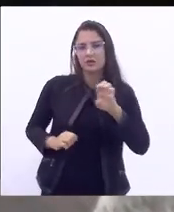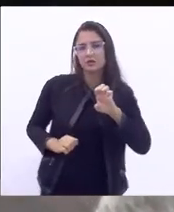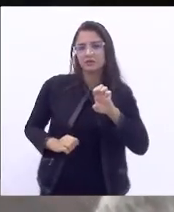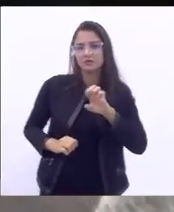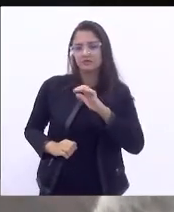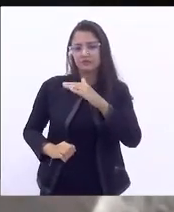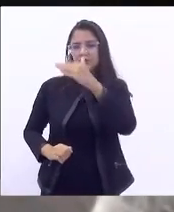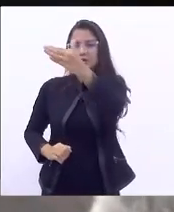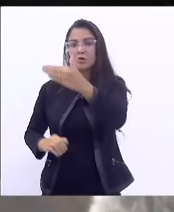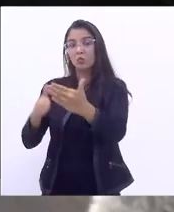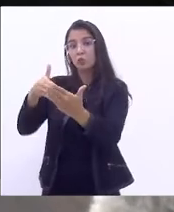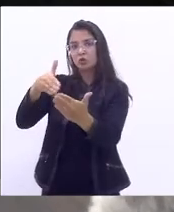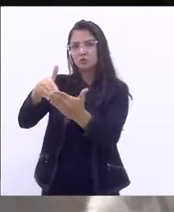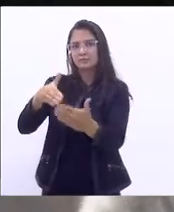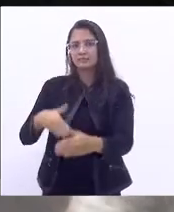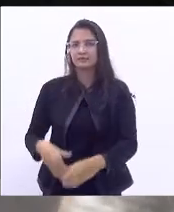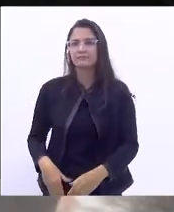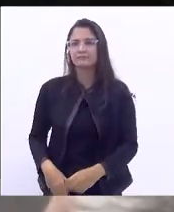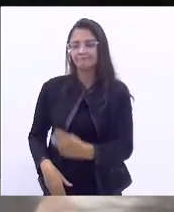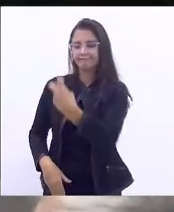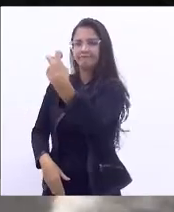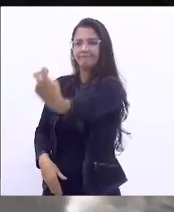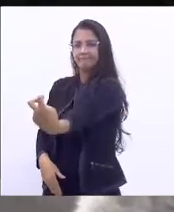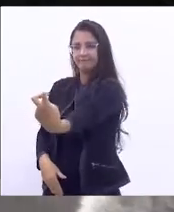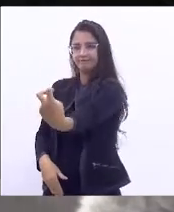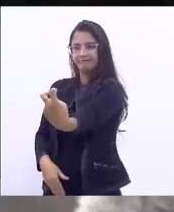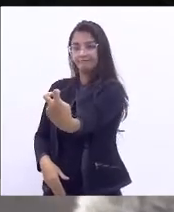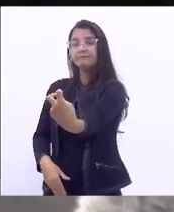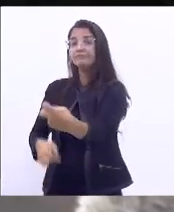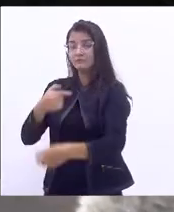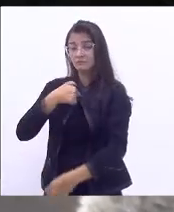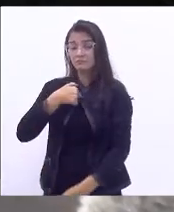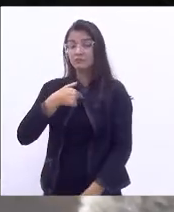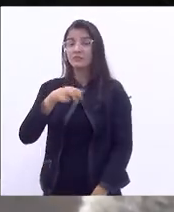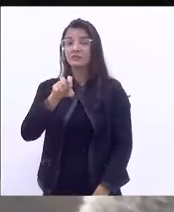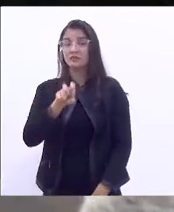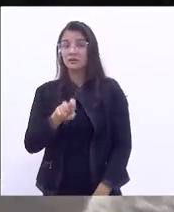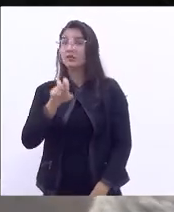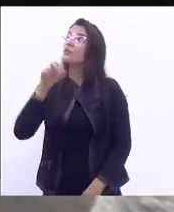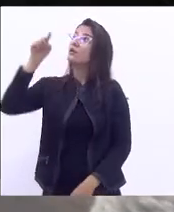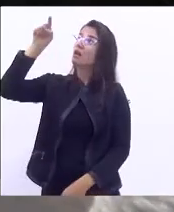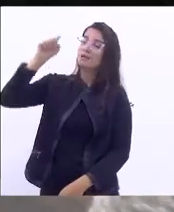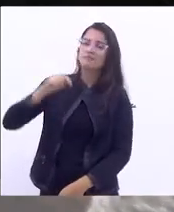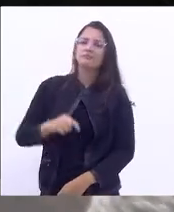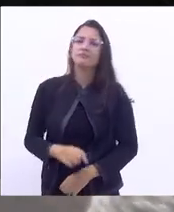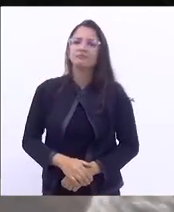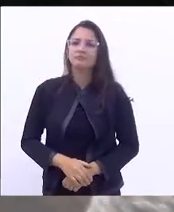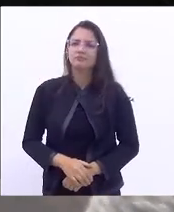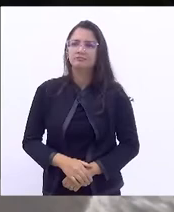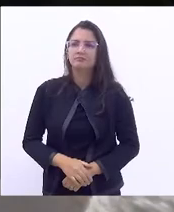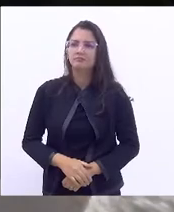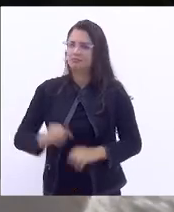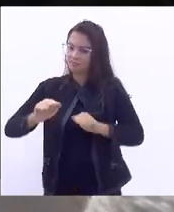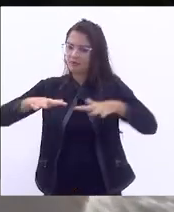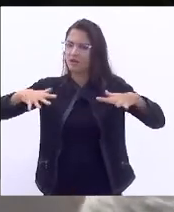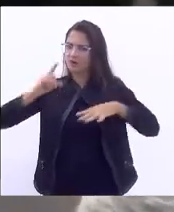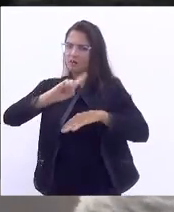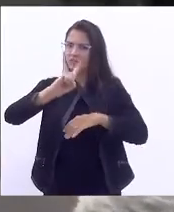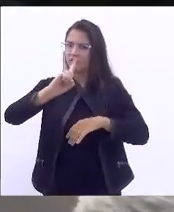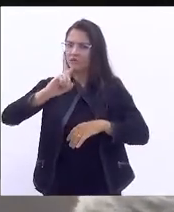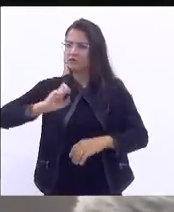Por isso que eu fiquei questão de assistir sentado na galeria. Galeria não é plenário, porque não